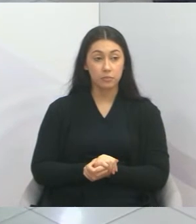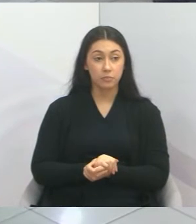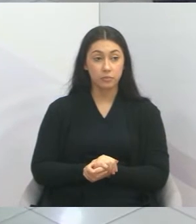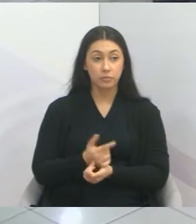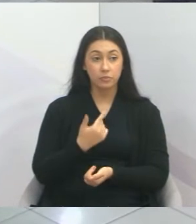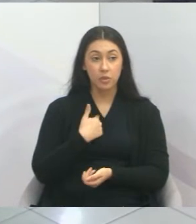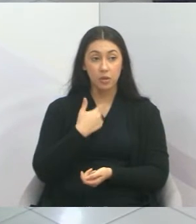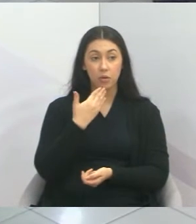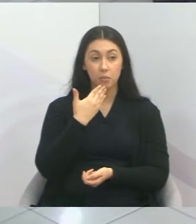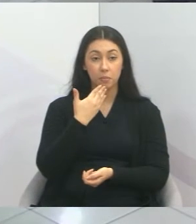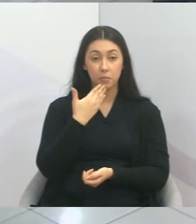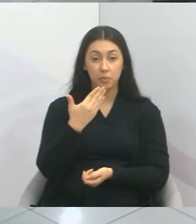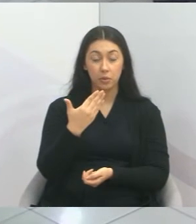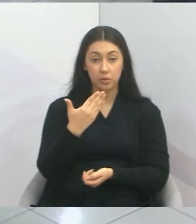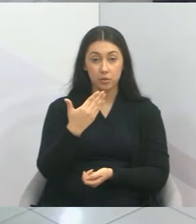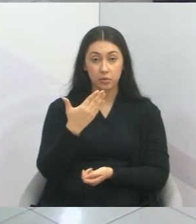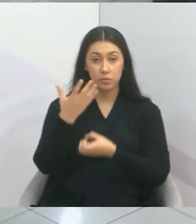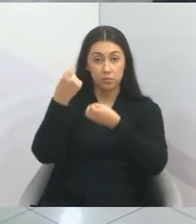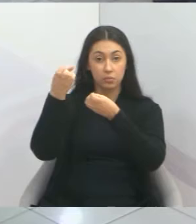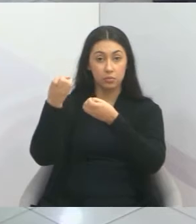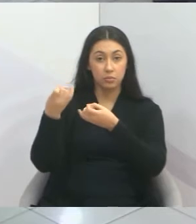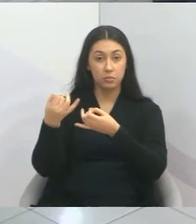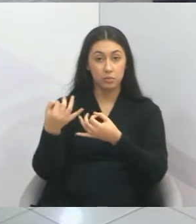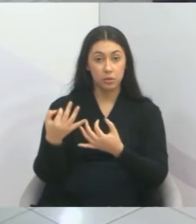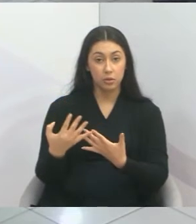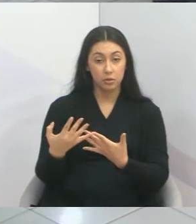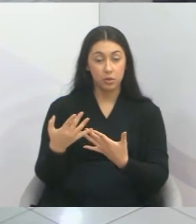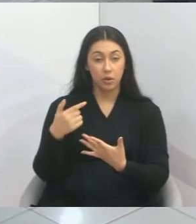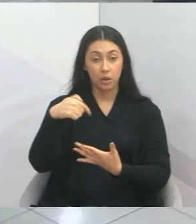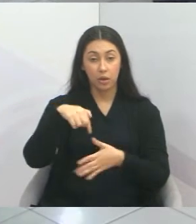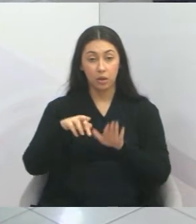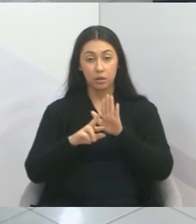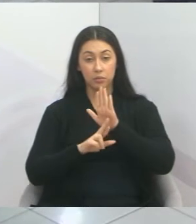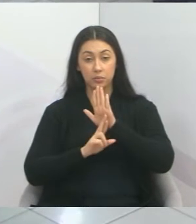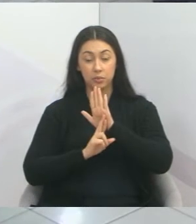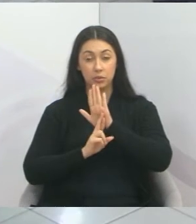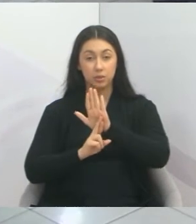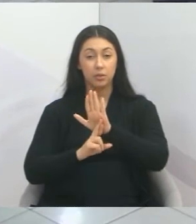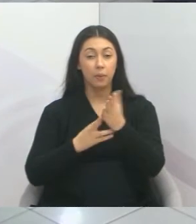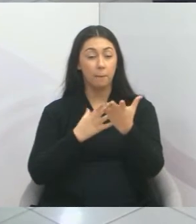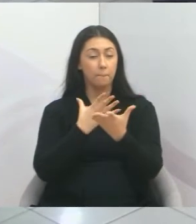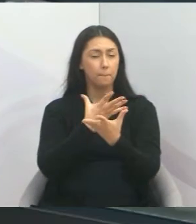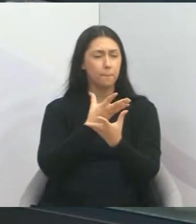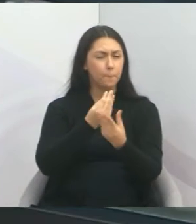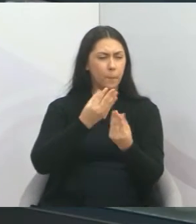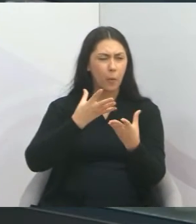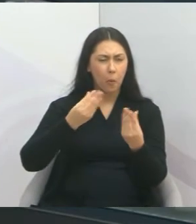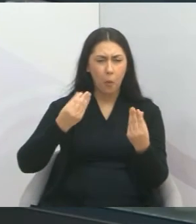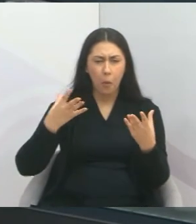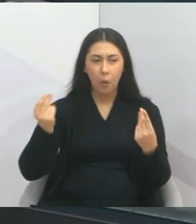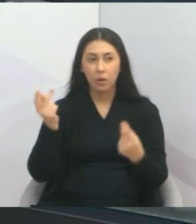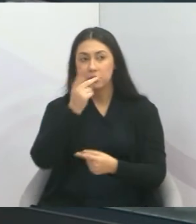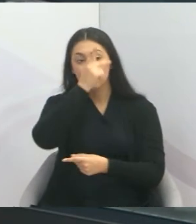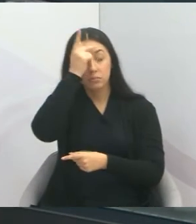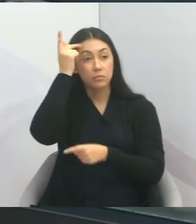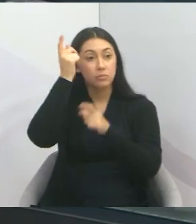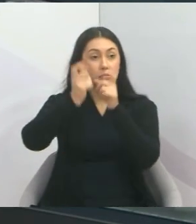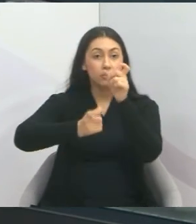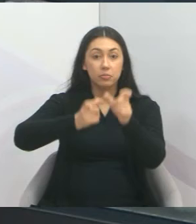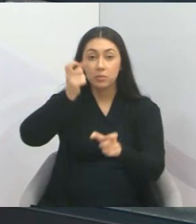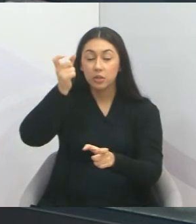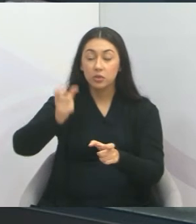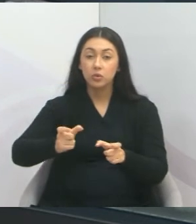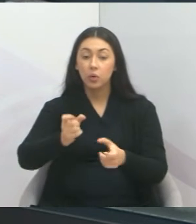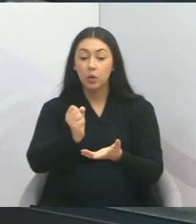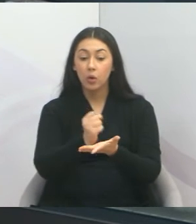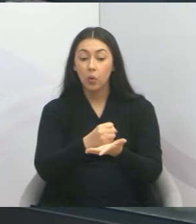estou fazendo essa solicitação aqui representando milhares e milhares de pessoas que não